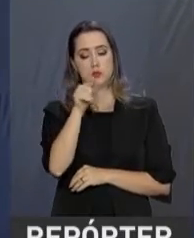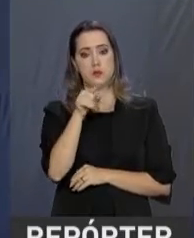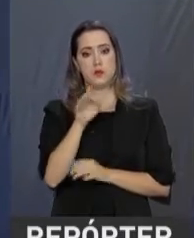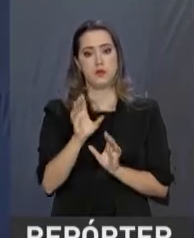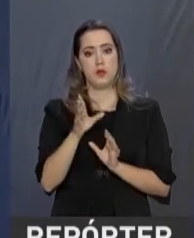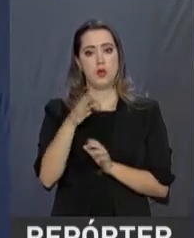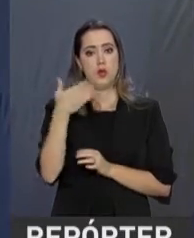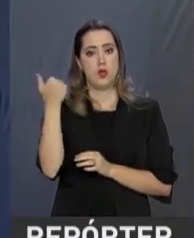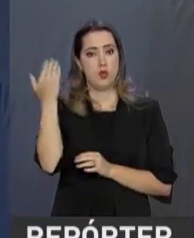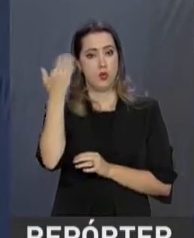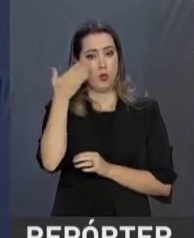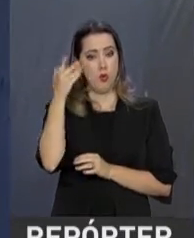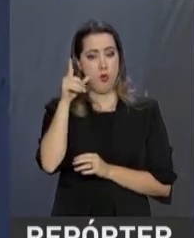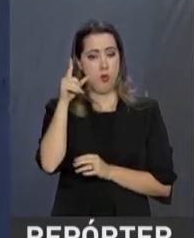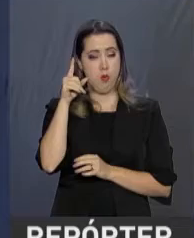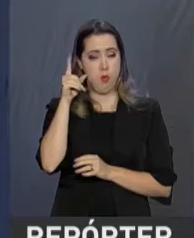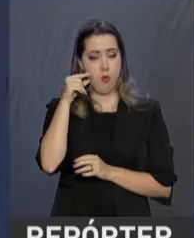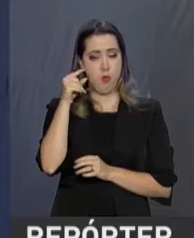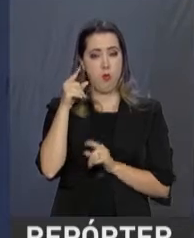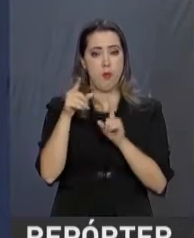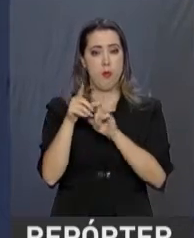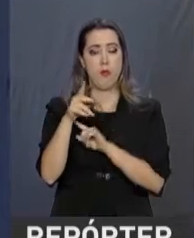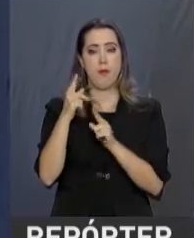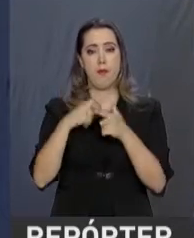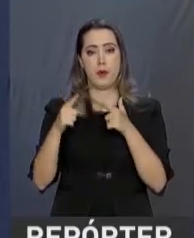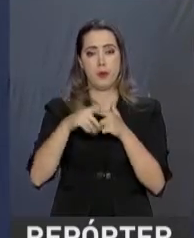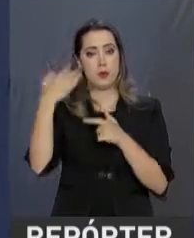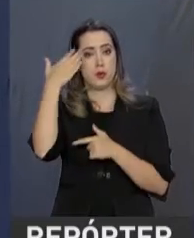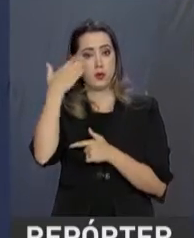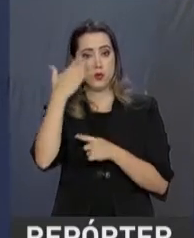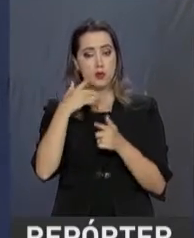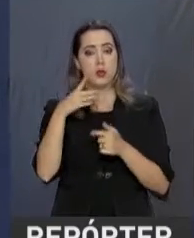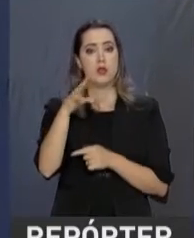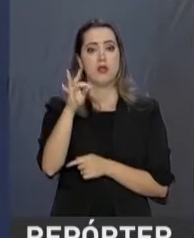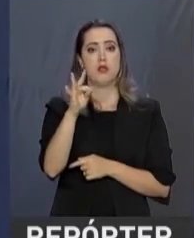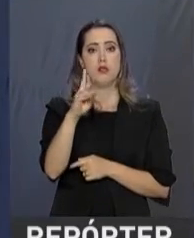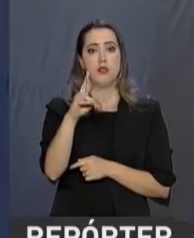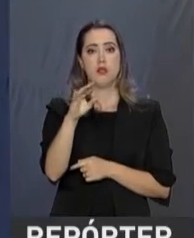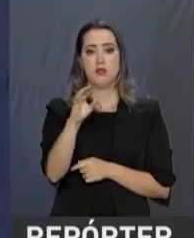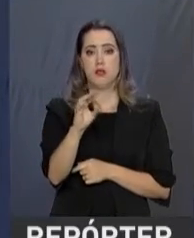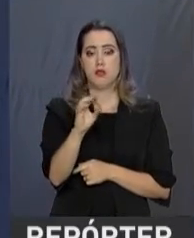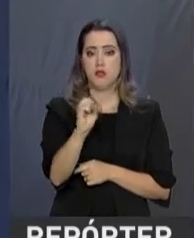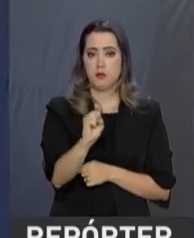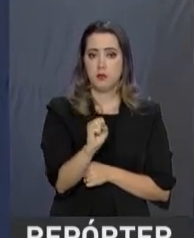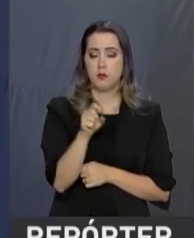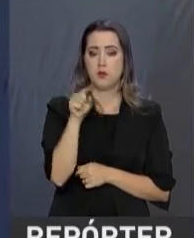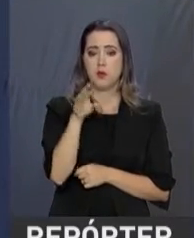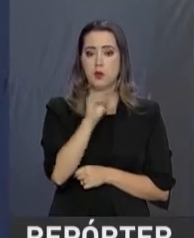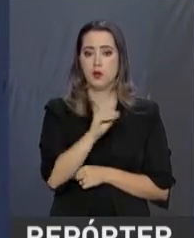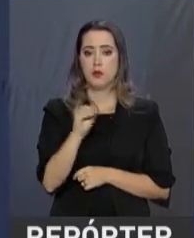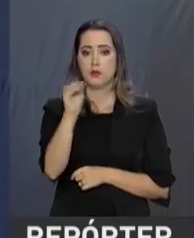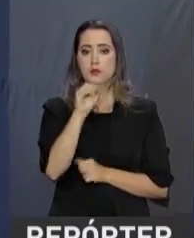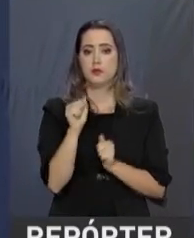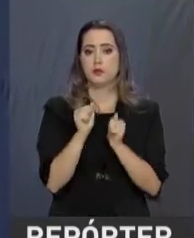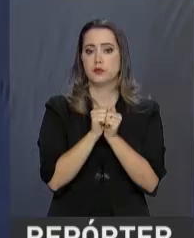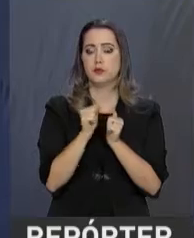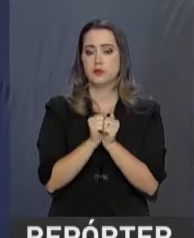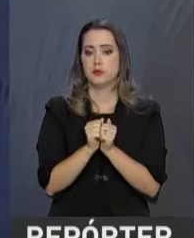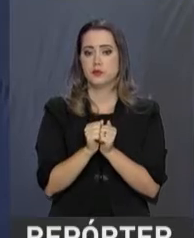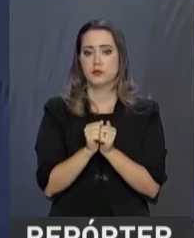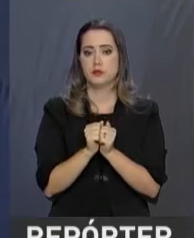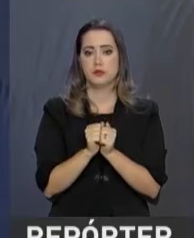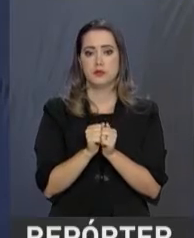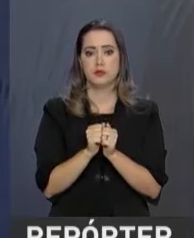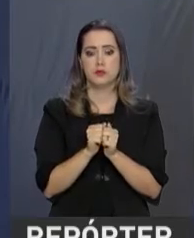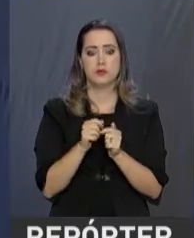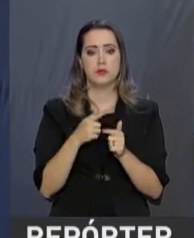da da trs que é um tratamento ligado há a questão da hemodiálise que é o que